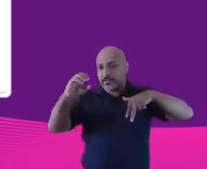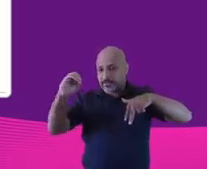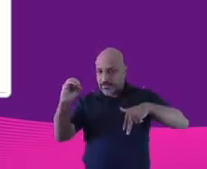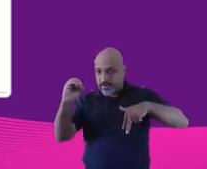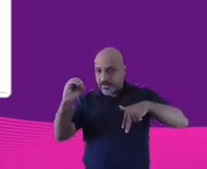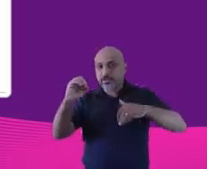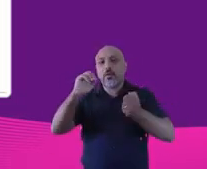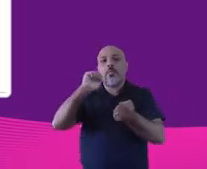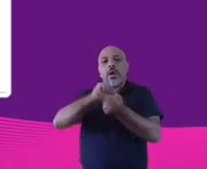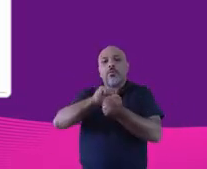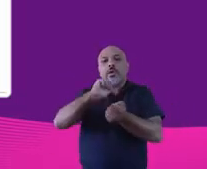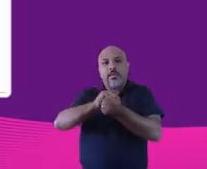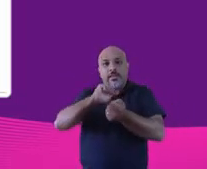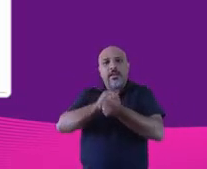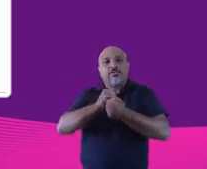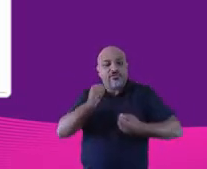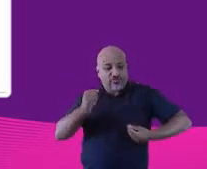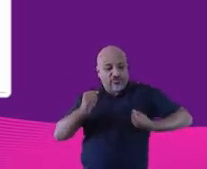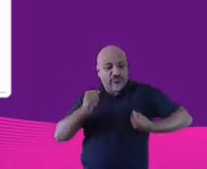de vida boa,